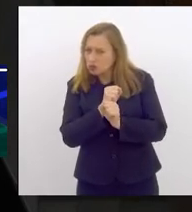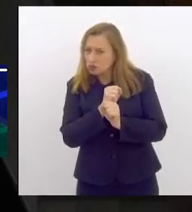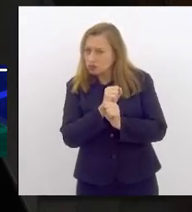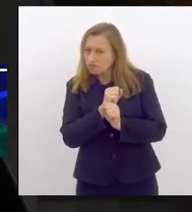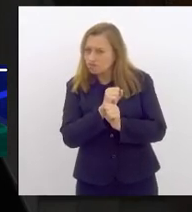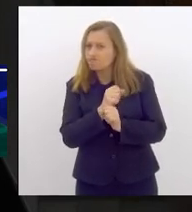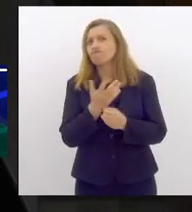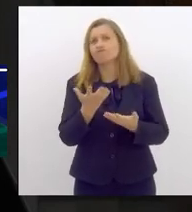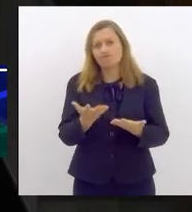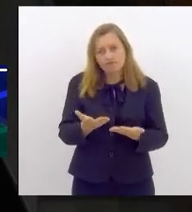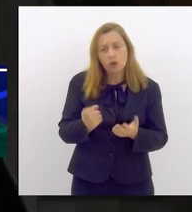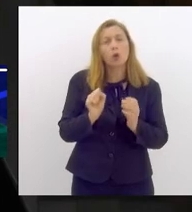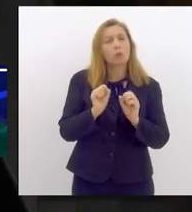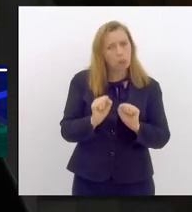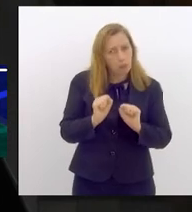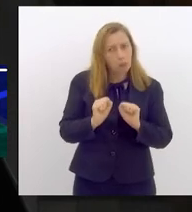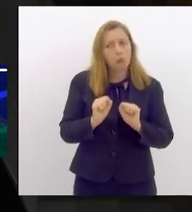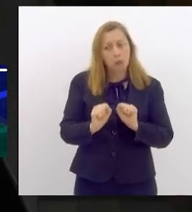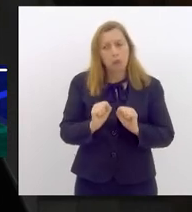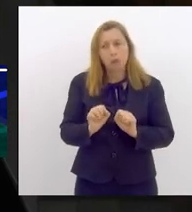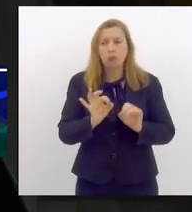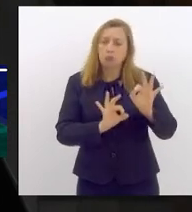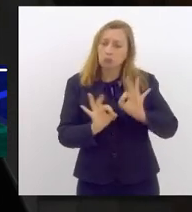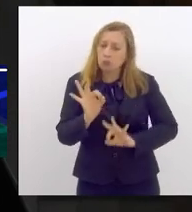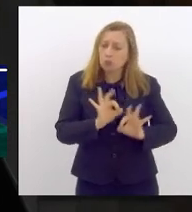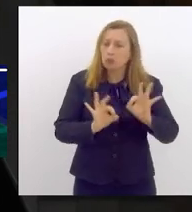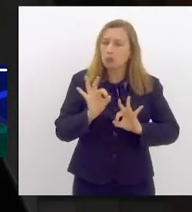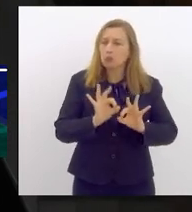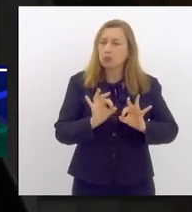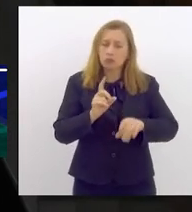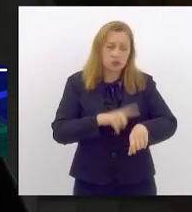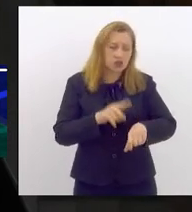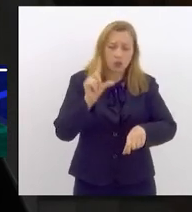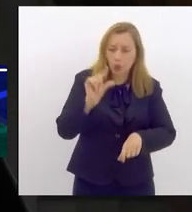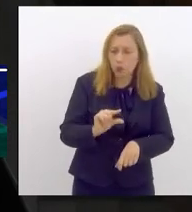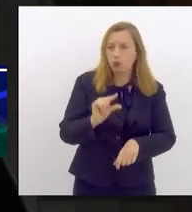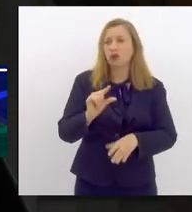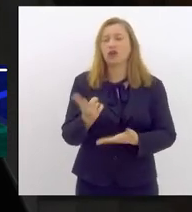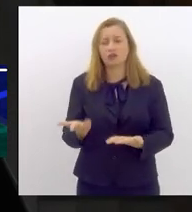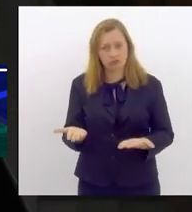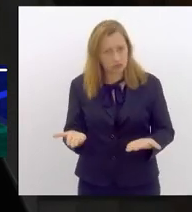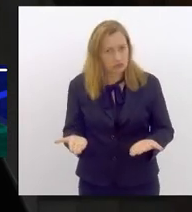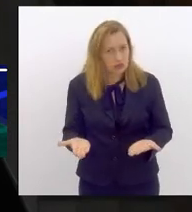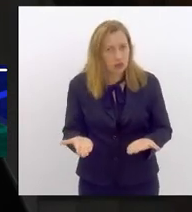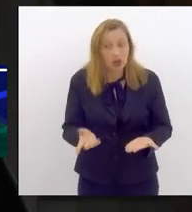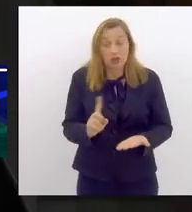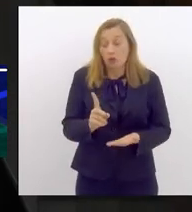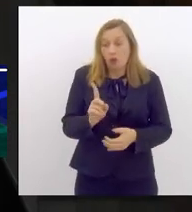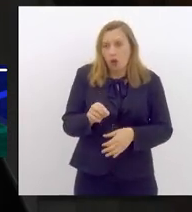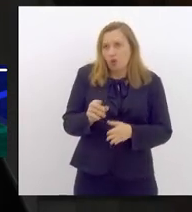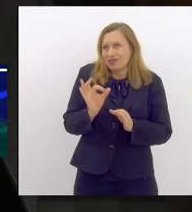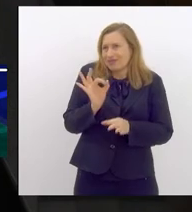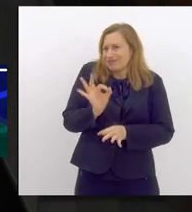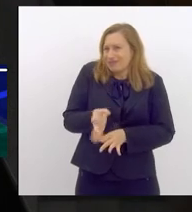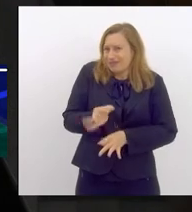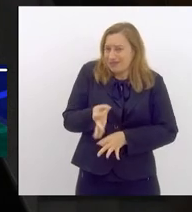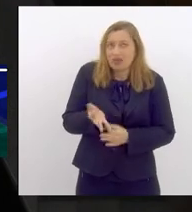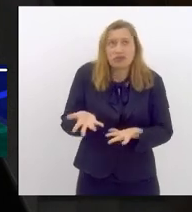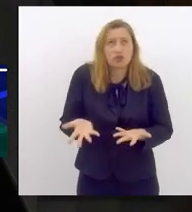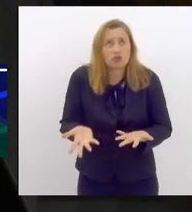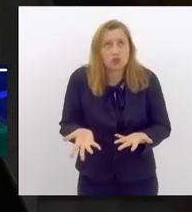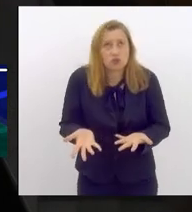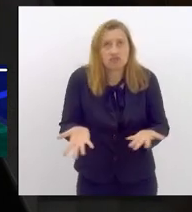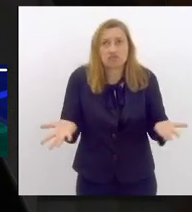anos de modo que a gente possa ter um planejamento de Médio prazo pelo menos não é uma coisa pontual é uma